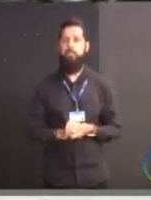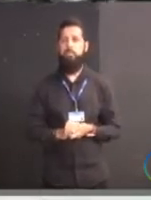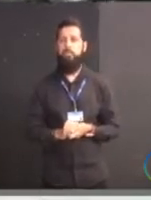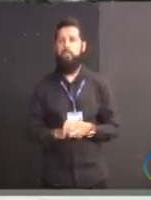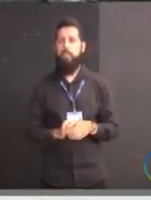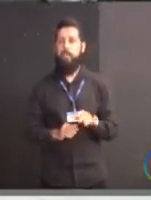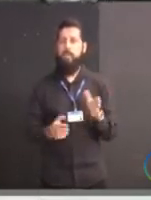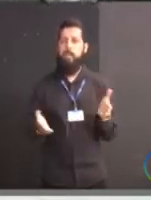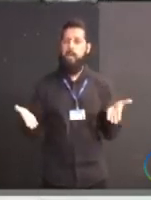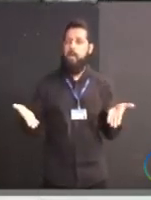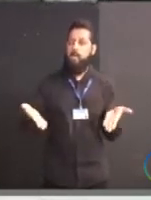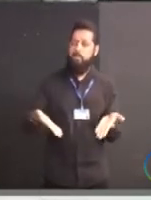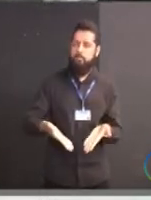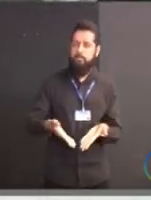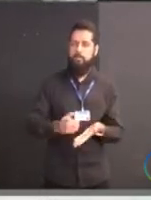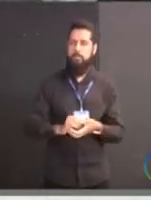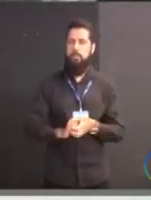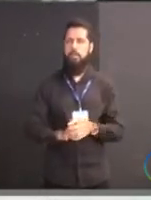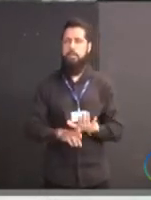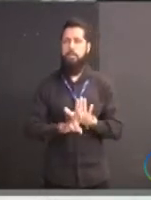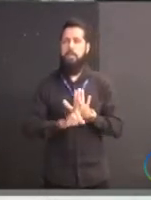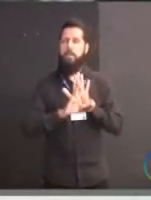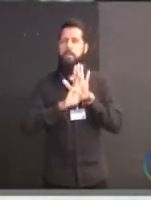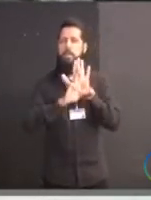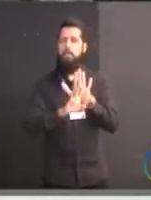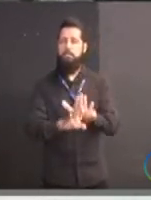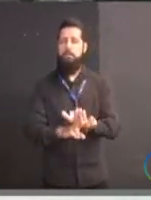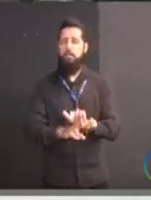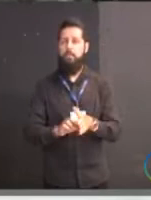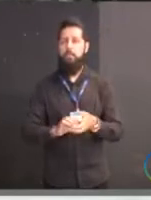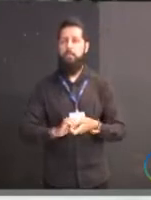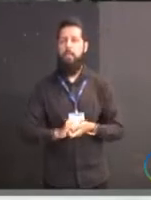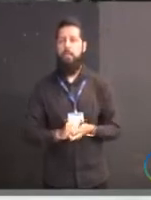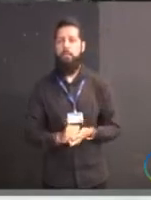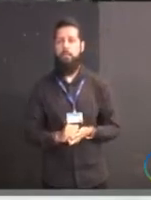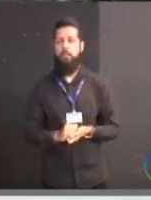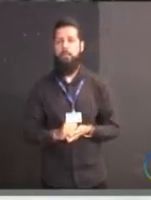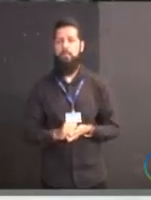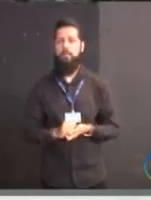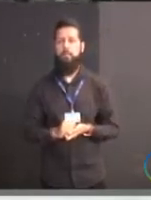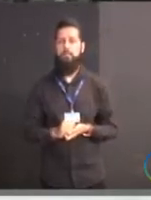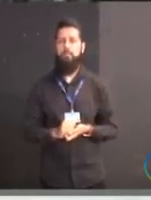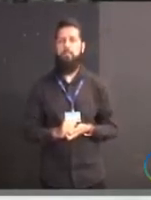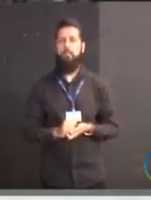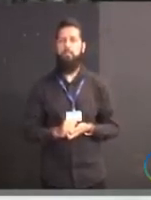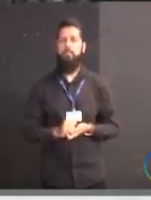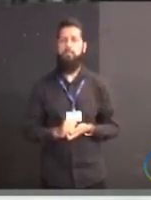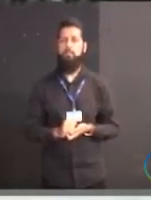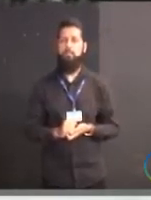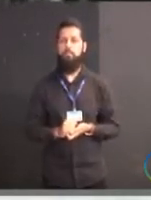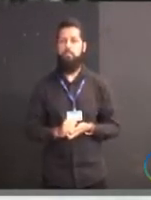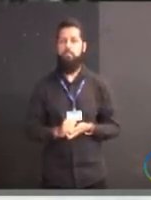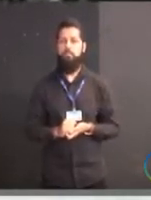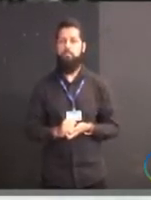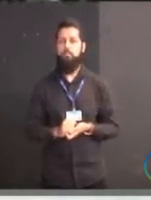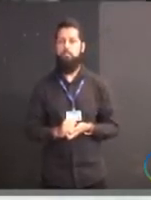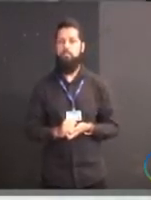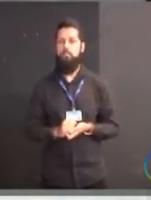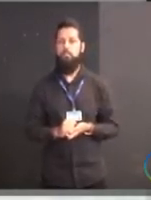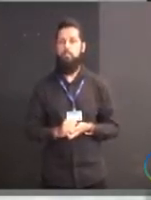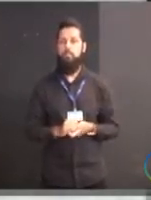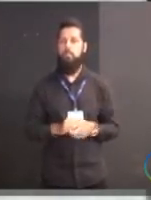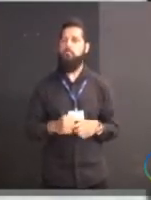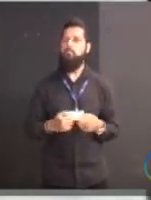que estivemos presentes por alguns meses, enquanto tenhamos regressado ao